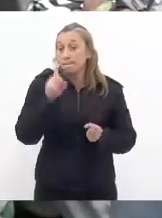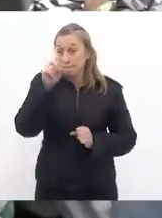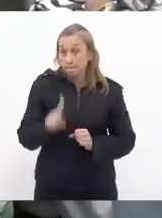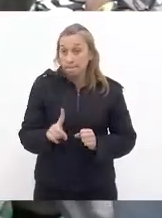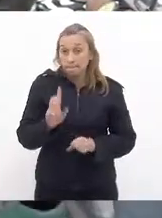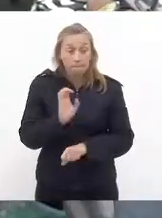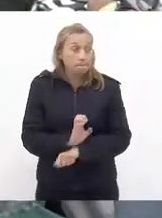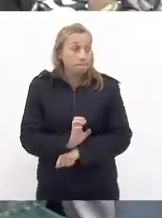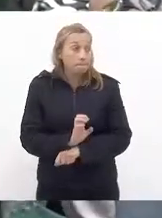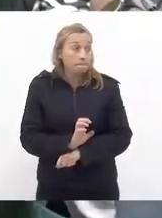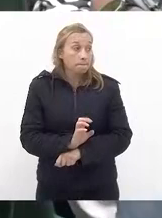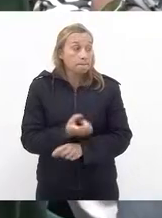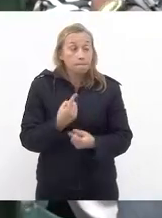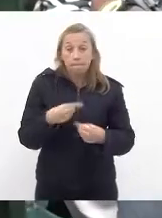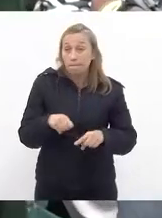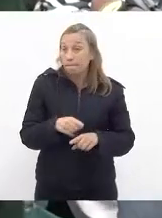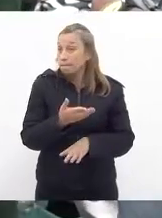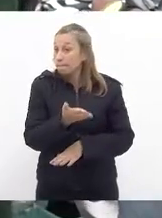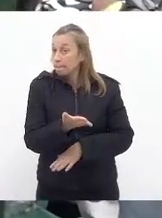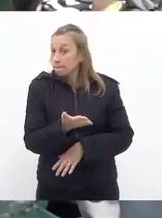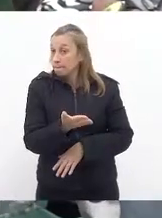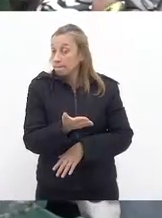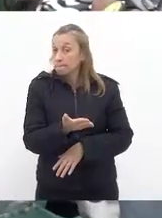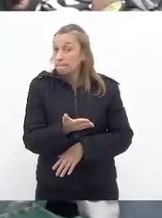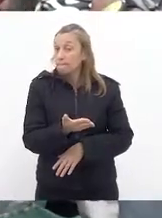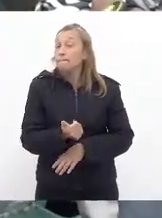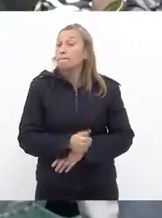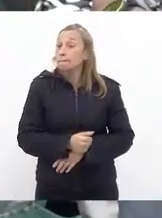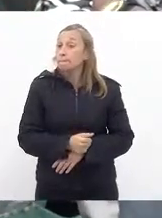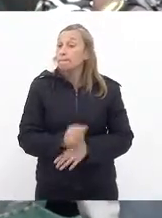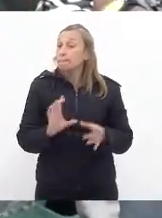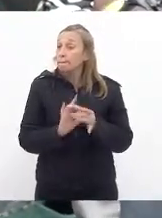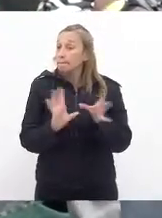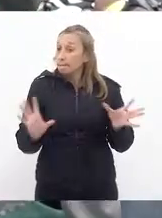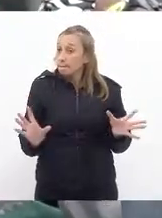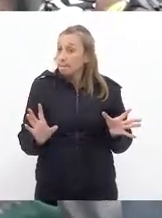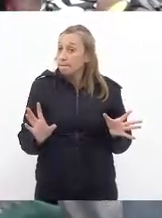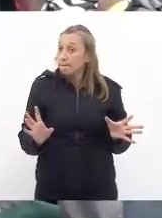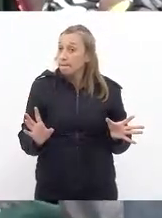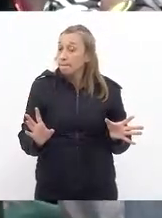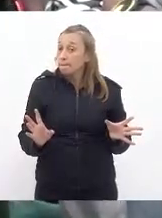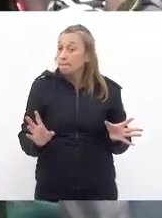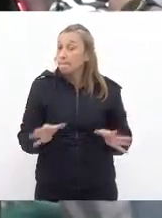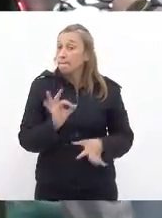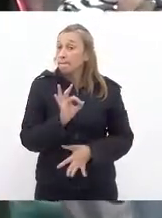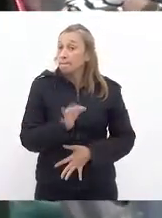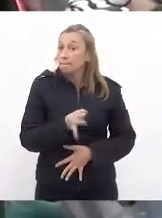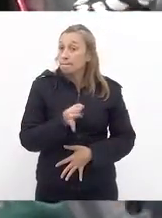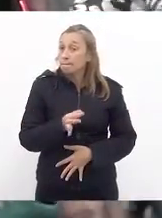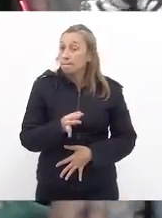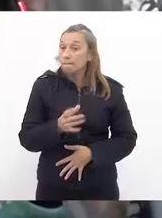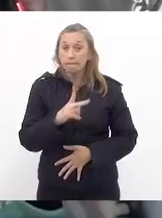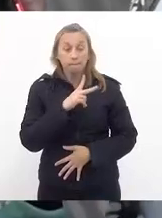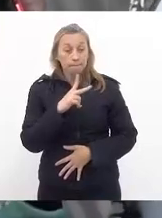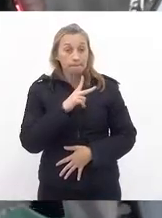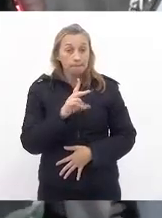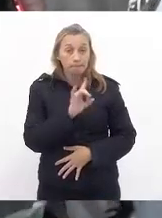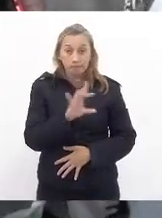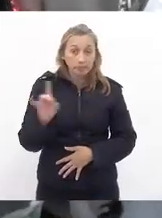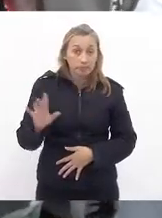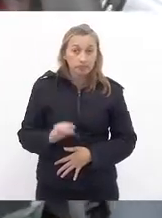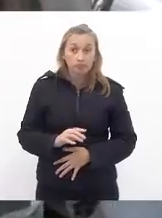de atentar desta forma contra a liberdade a liberdade das garantias individuais